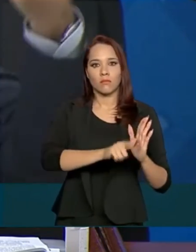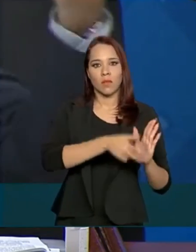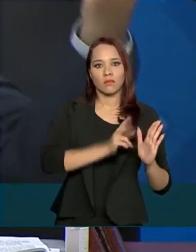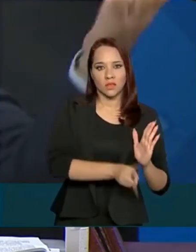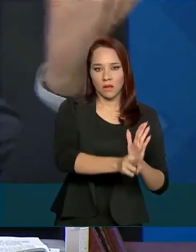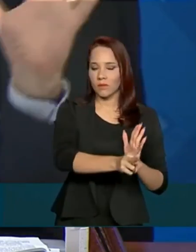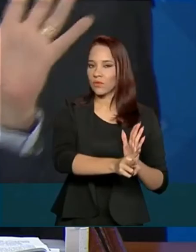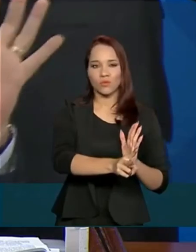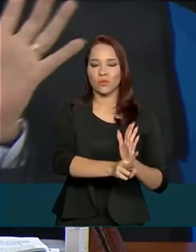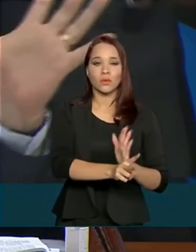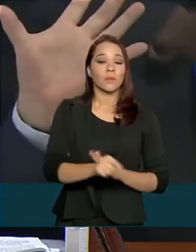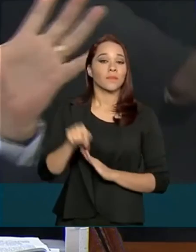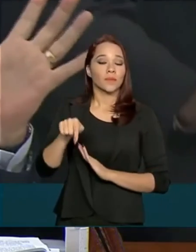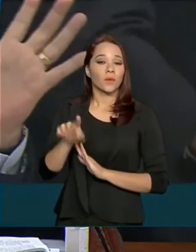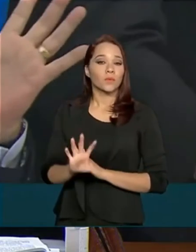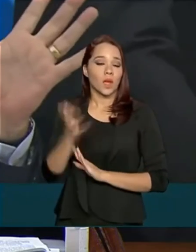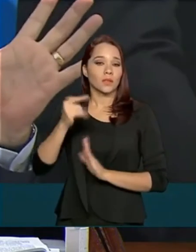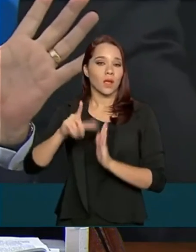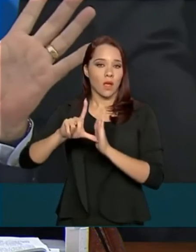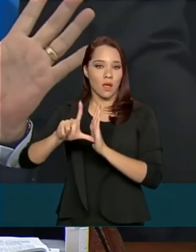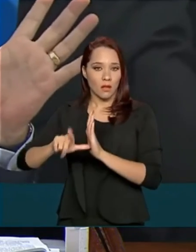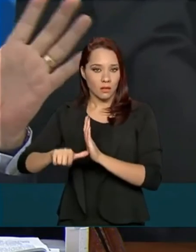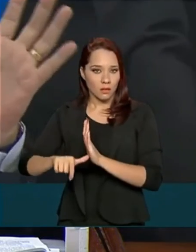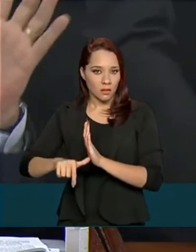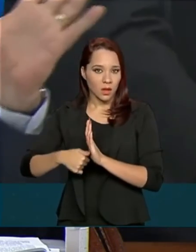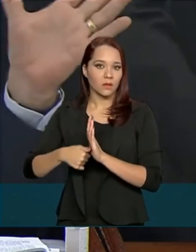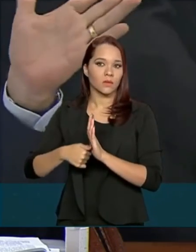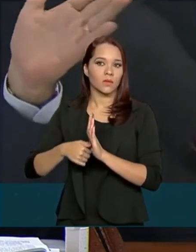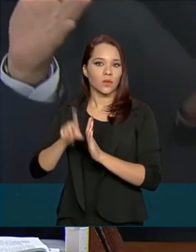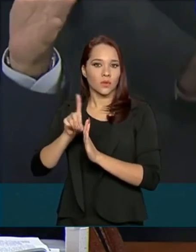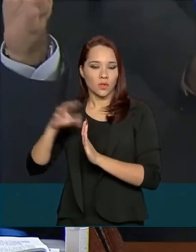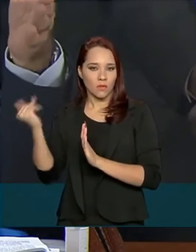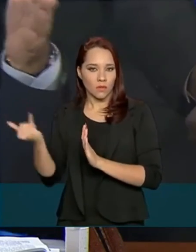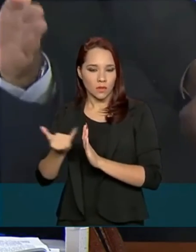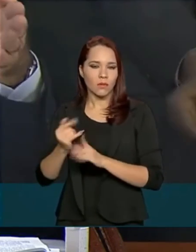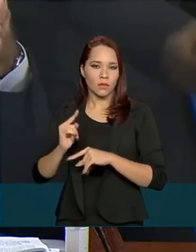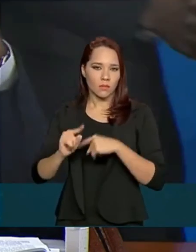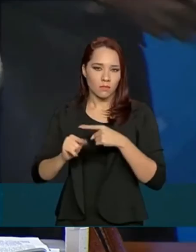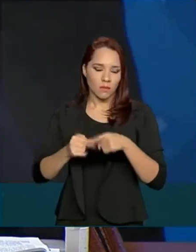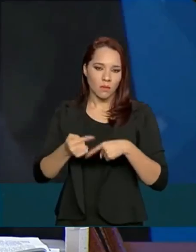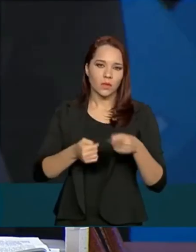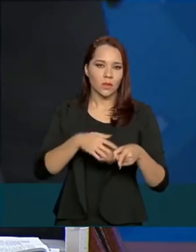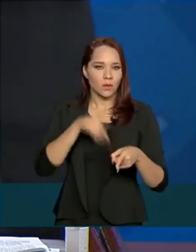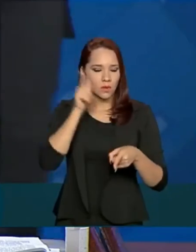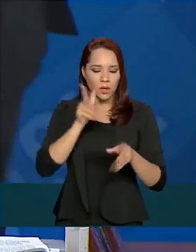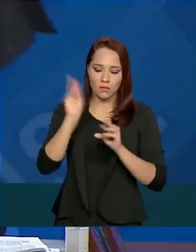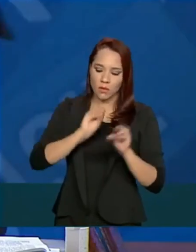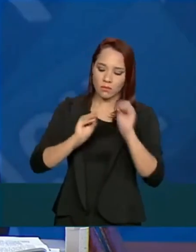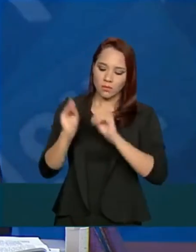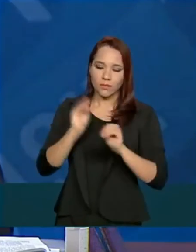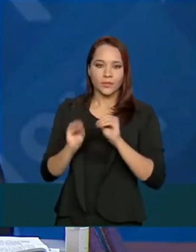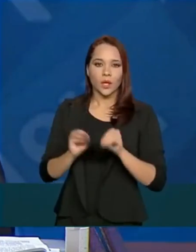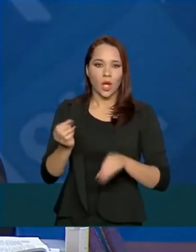acontece? Os casos que têm um delay na informação, com o tempo eles vão sendo preenchidos e